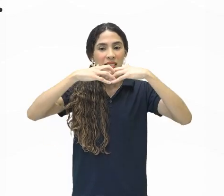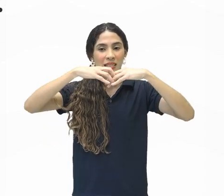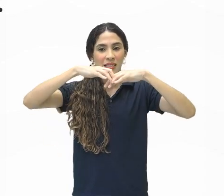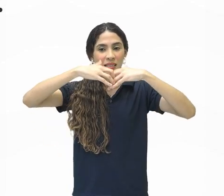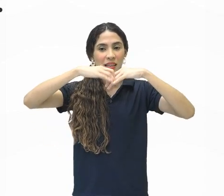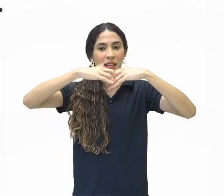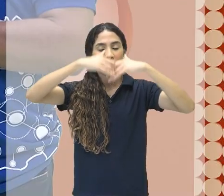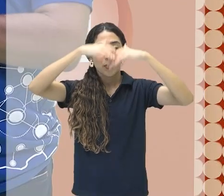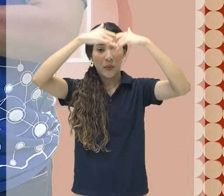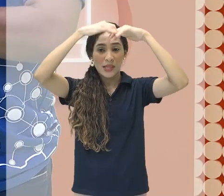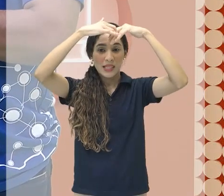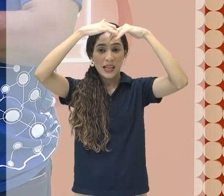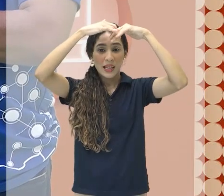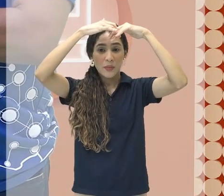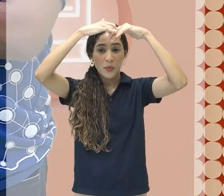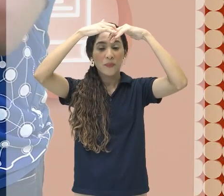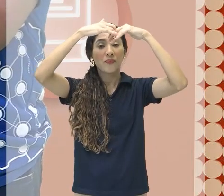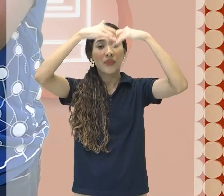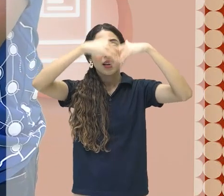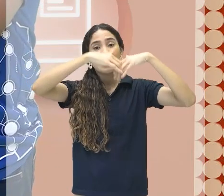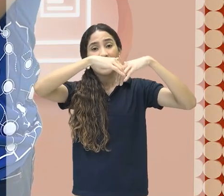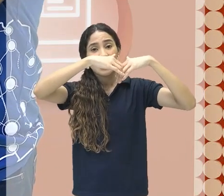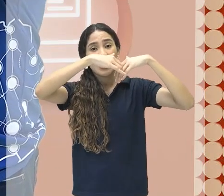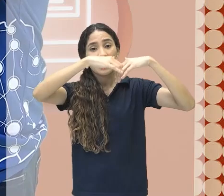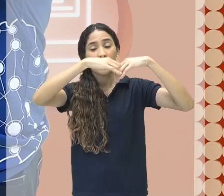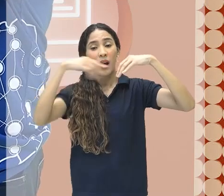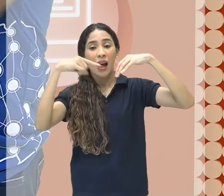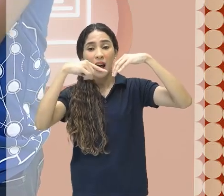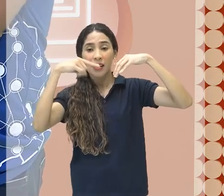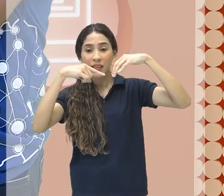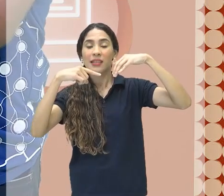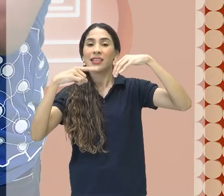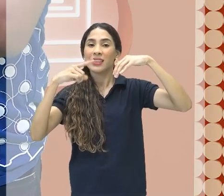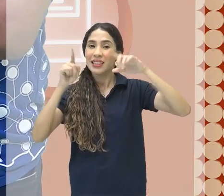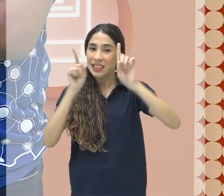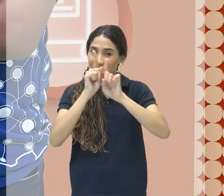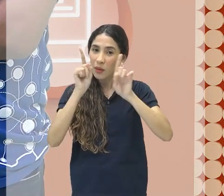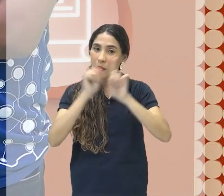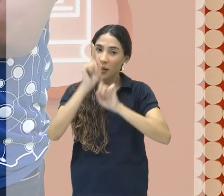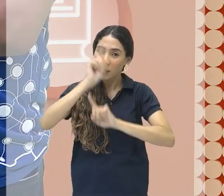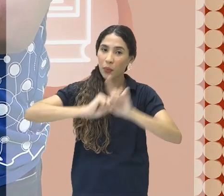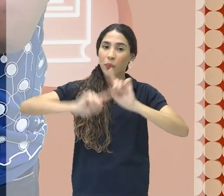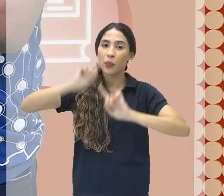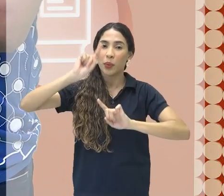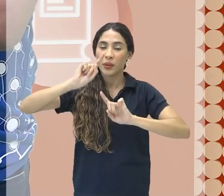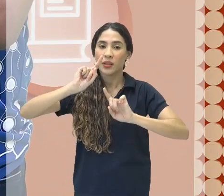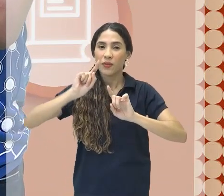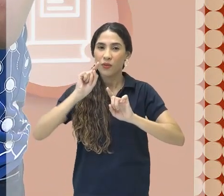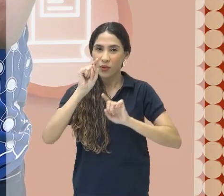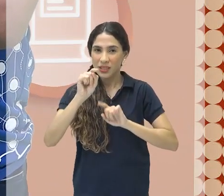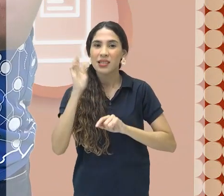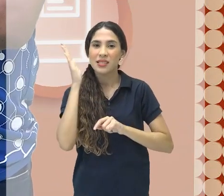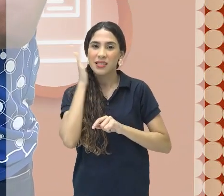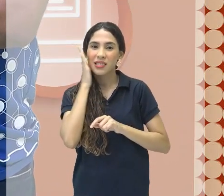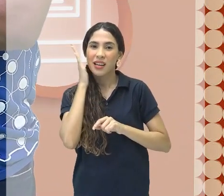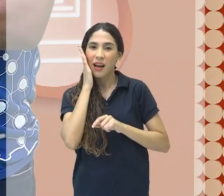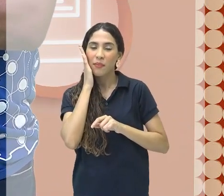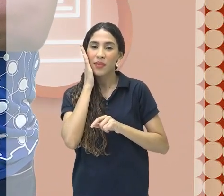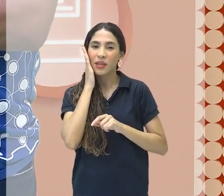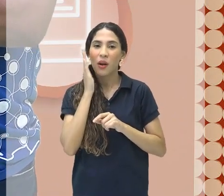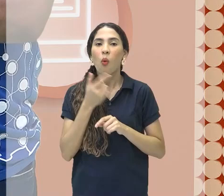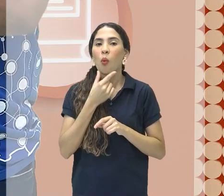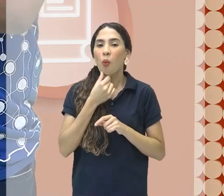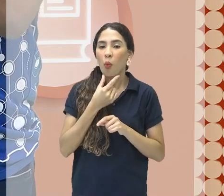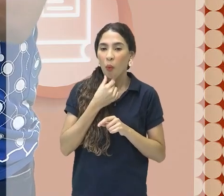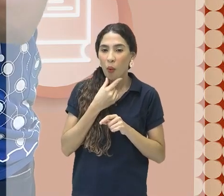ser humano, né? O próprio cérebro, ele está se modificando. Né? Vocês sabem que os